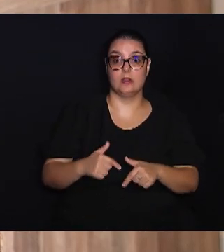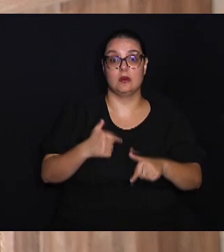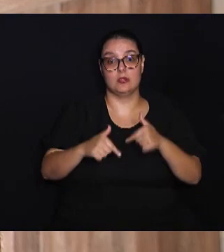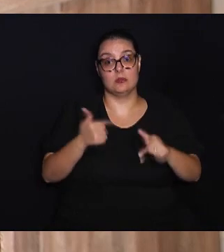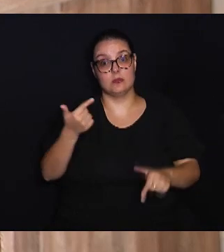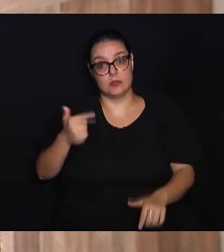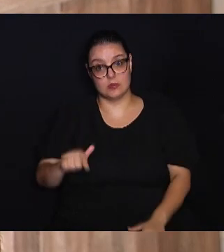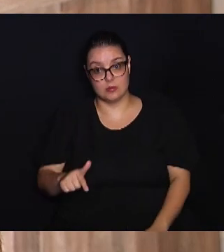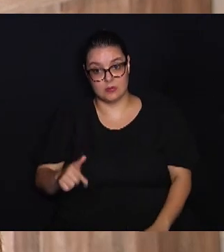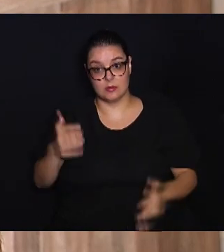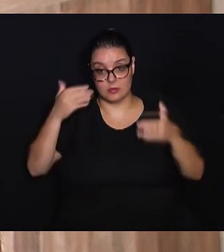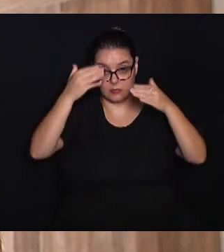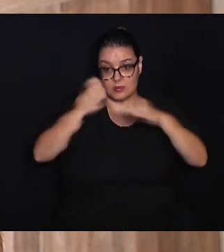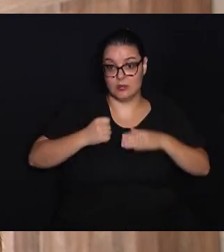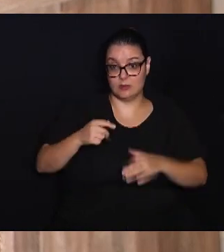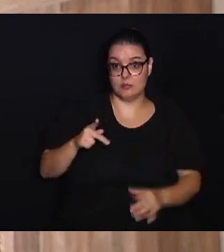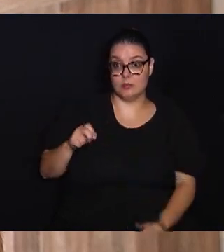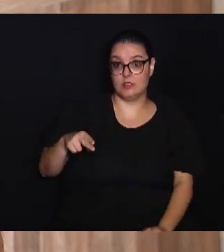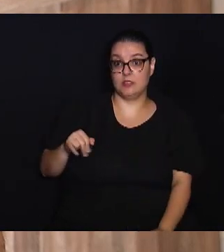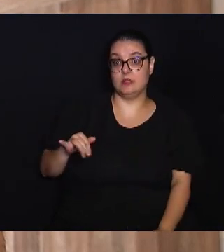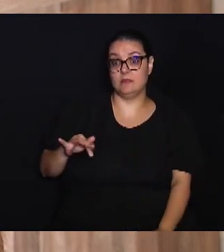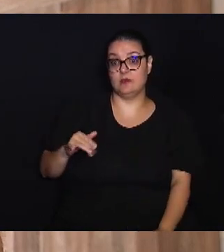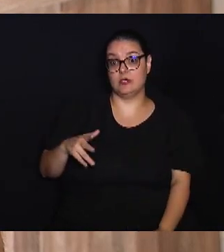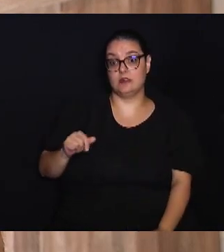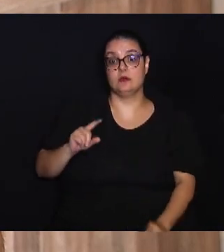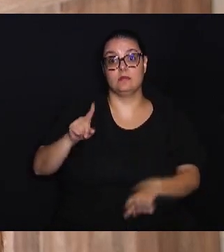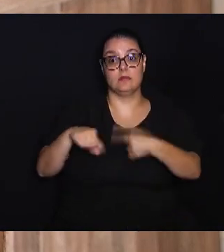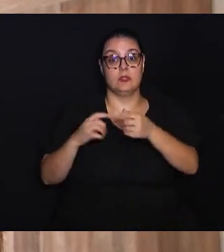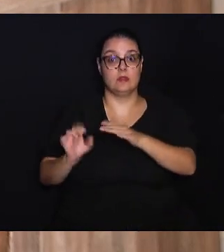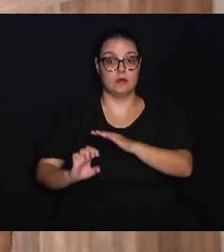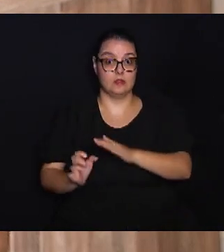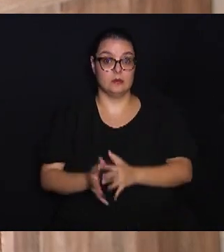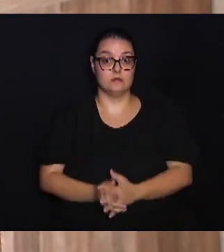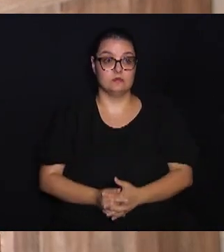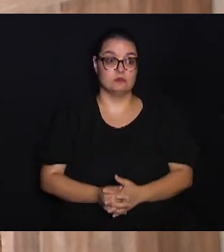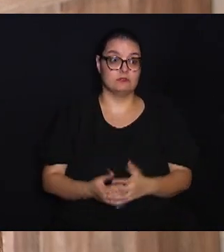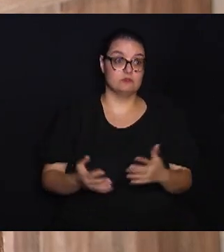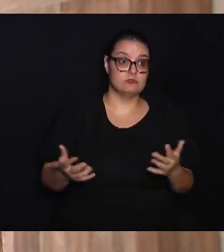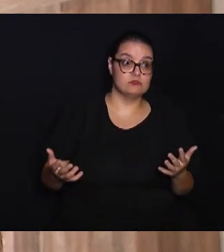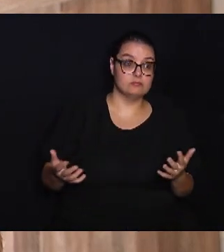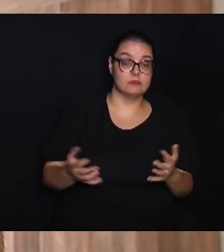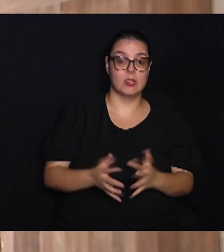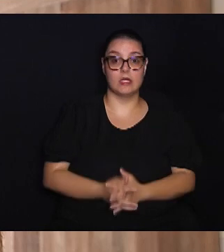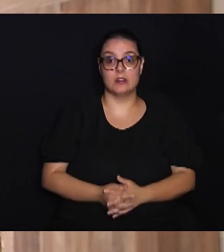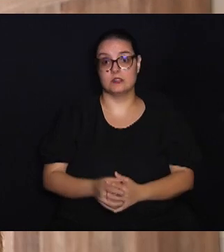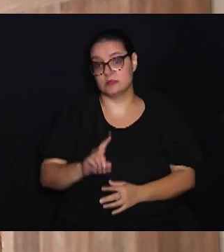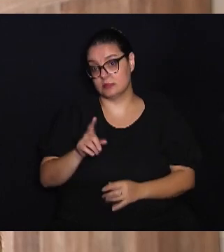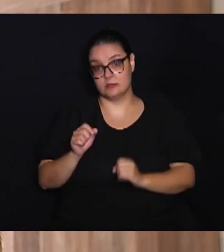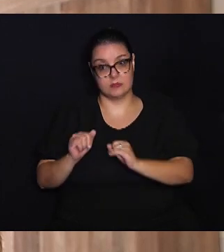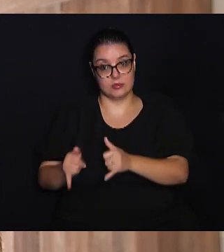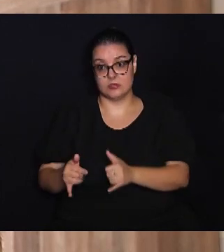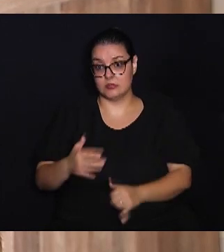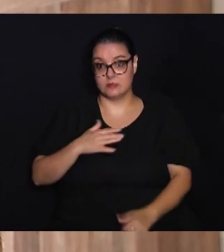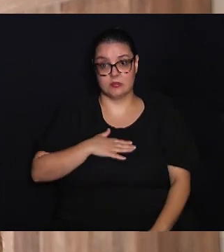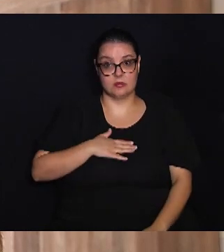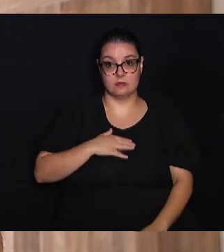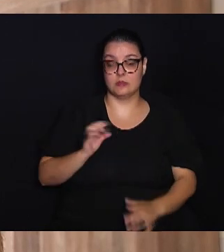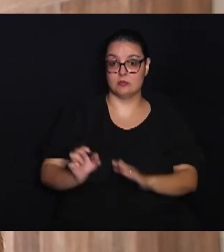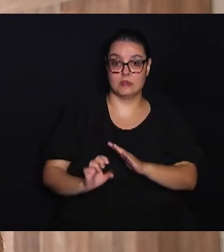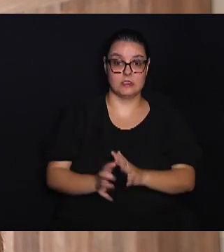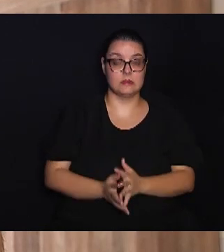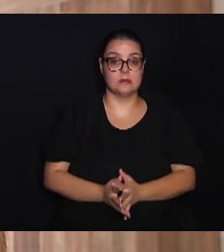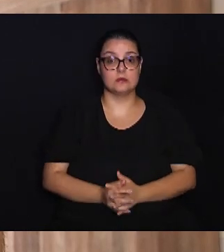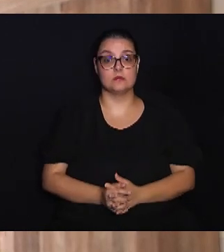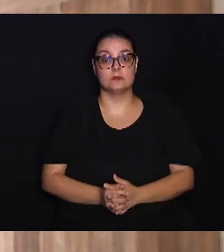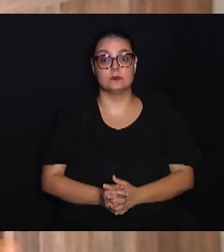trabalhar novamente como chefe de planificação em uma outra empresa mas não desisti do meu negócio não desisti do